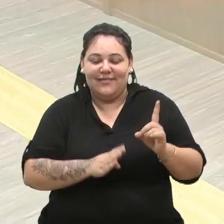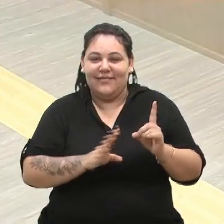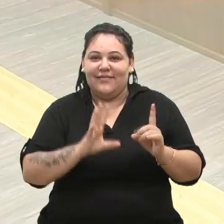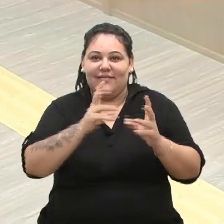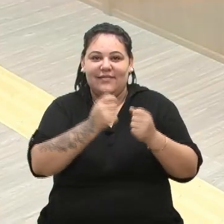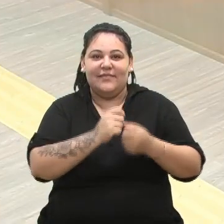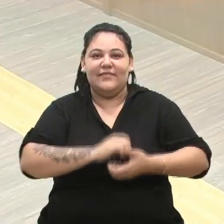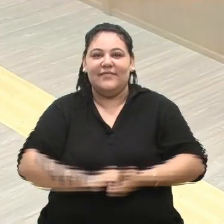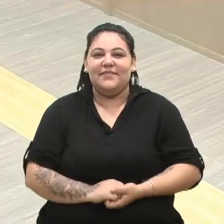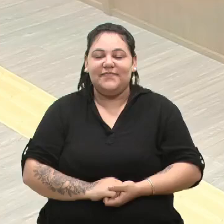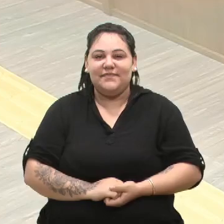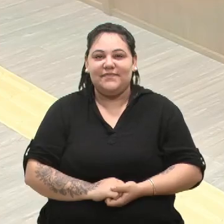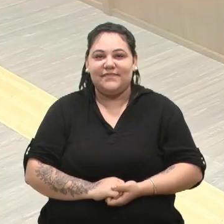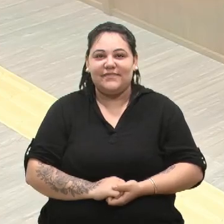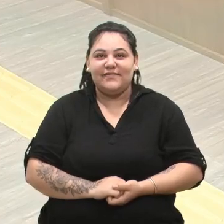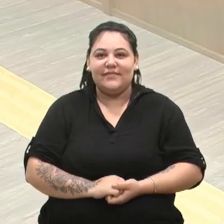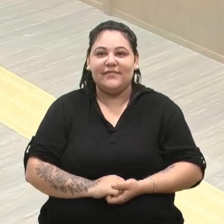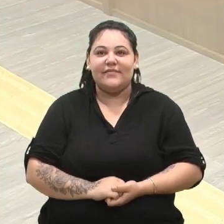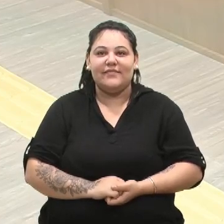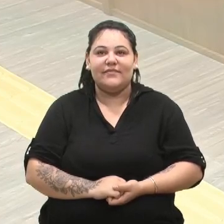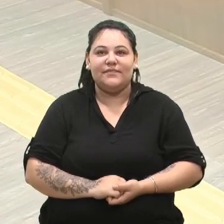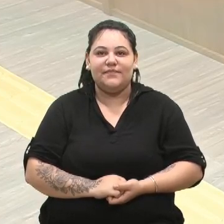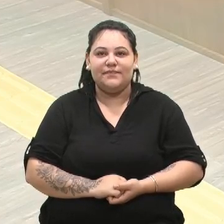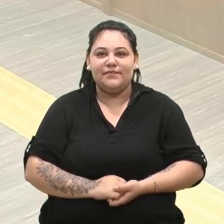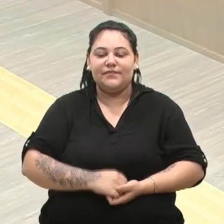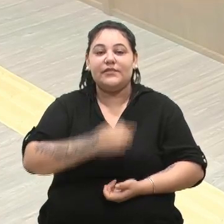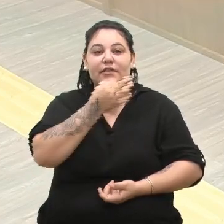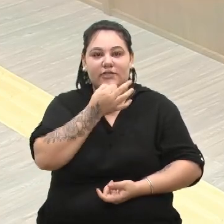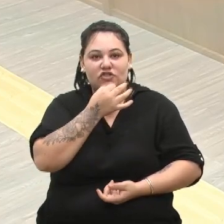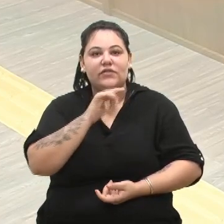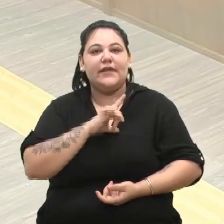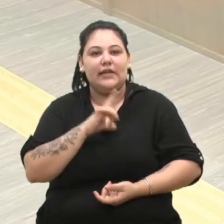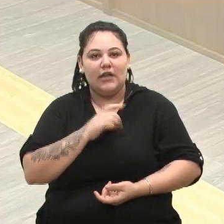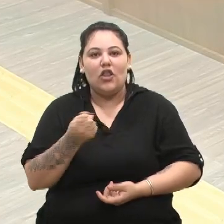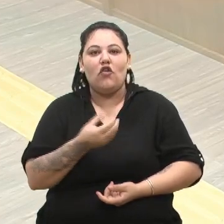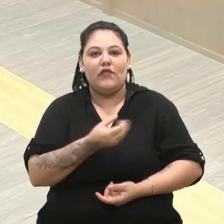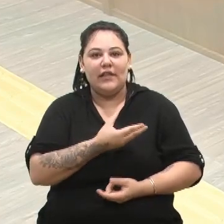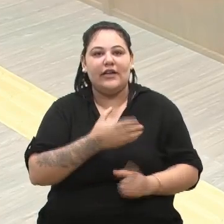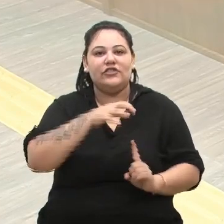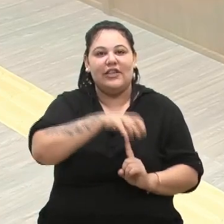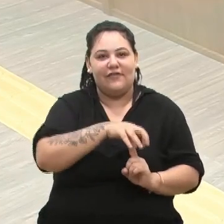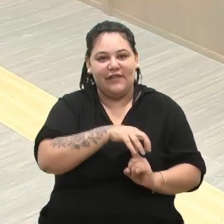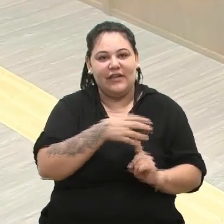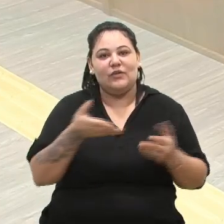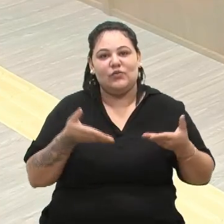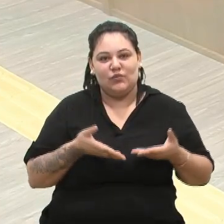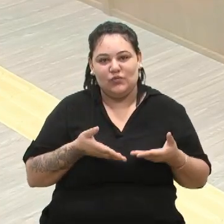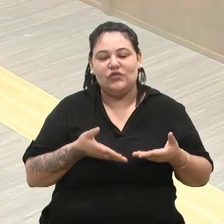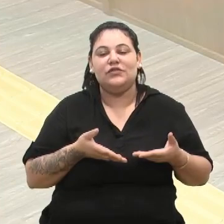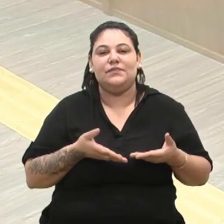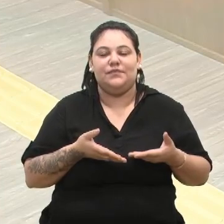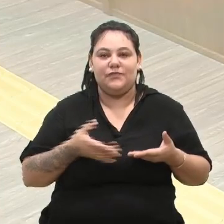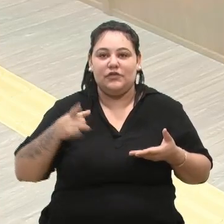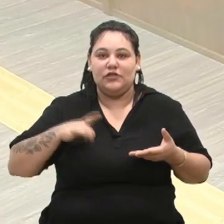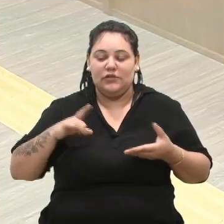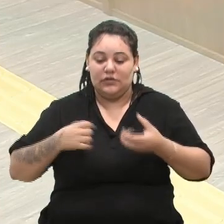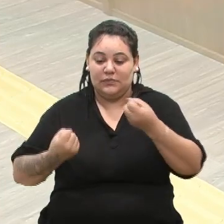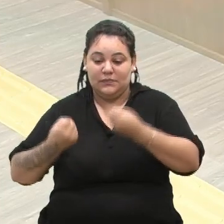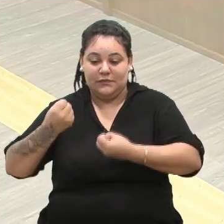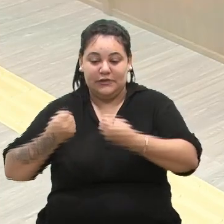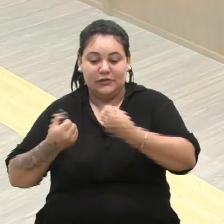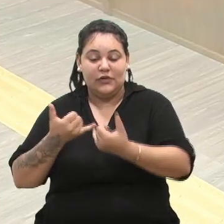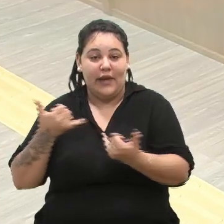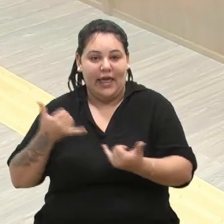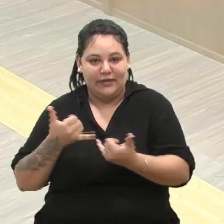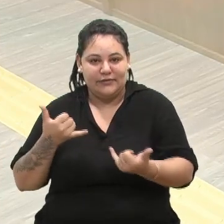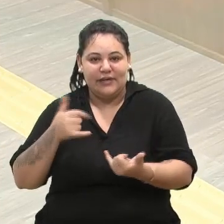noite esse avanço, esse lançamento aí da feira dos veículos elétricos aqui em Caxias do